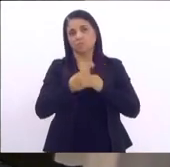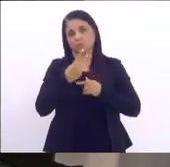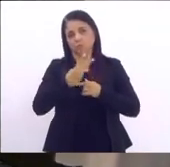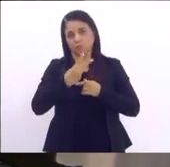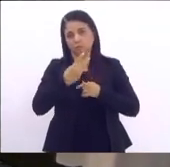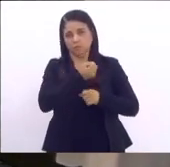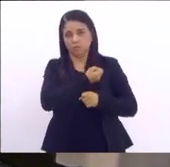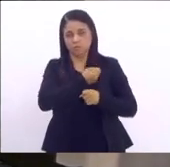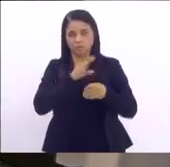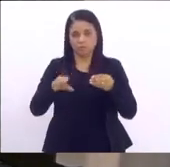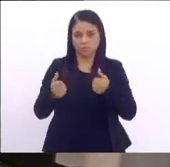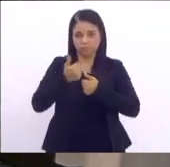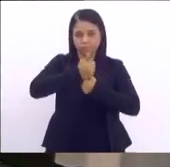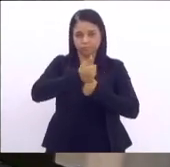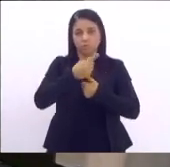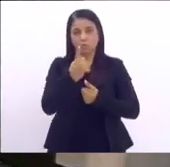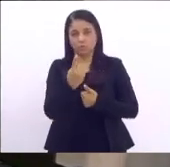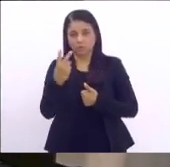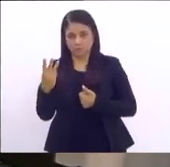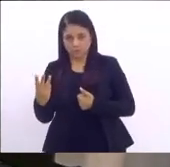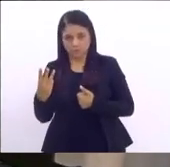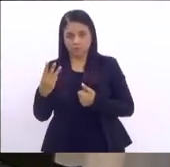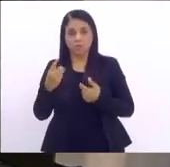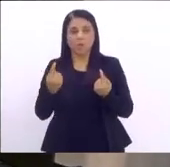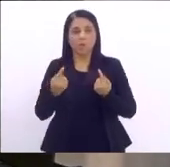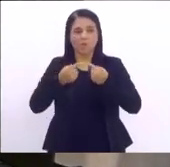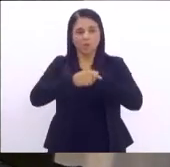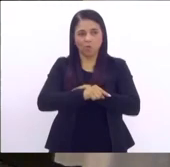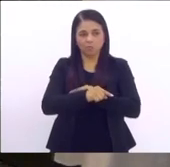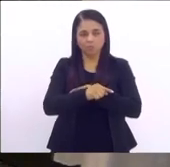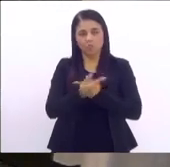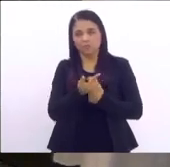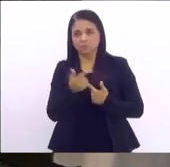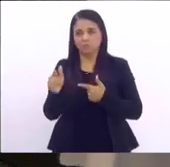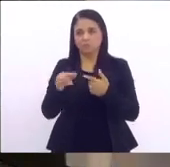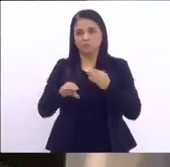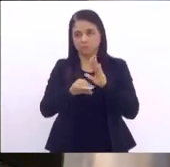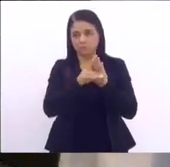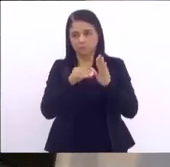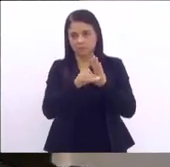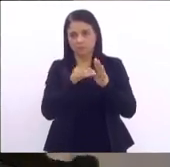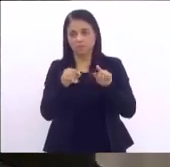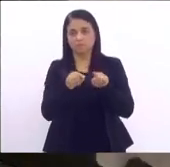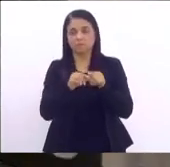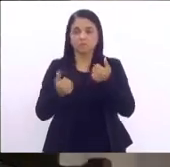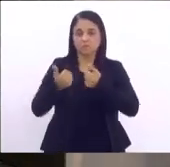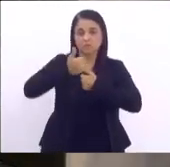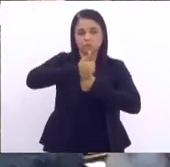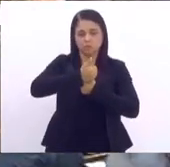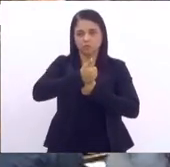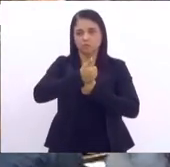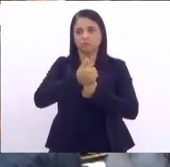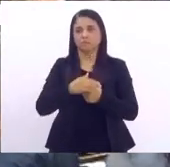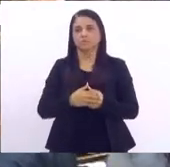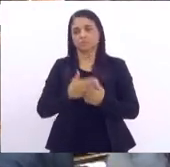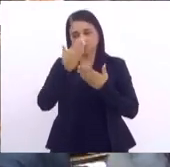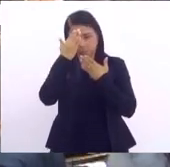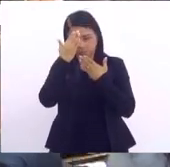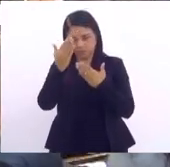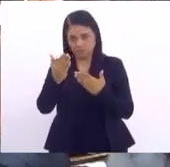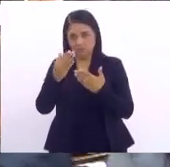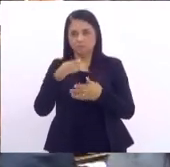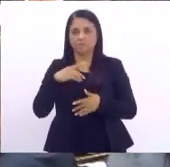3, contrário às demais emendas, concluindo por substitutivo. Muito obrigado, deputado Amorim. Pela Comissão de